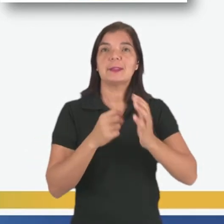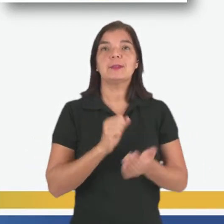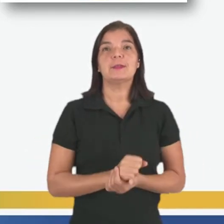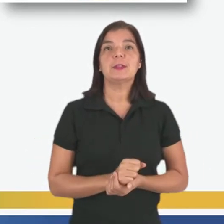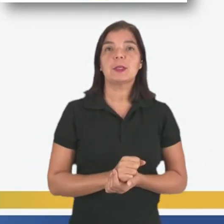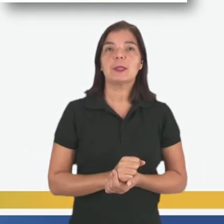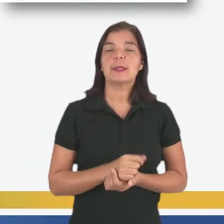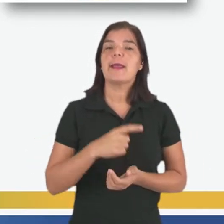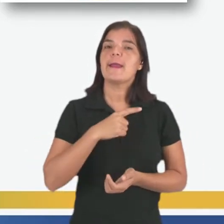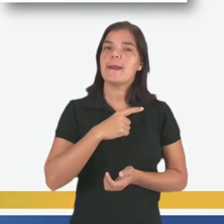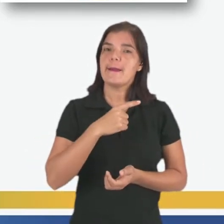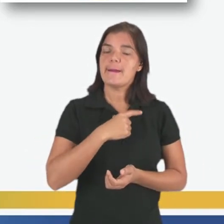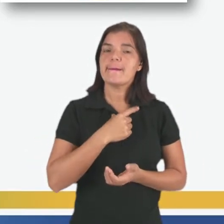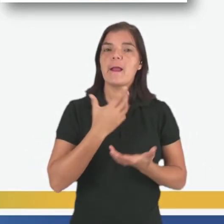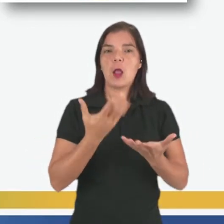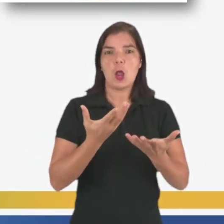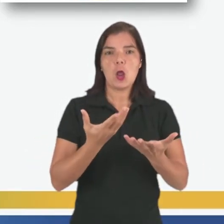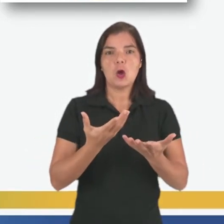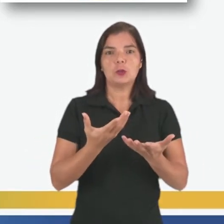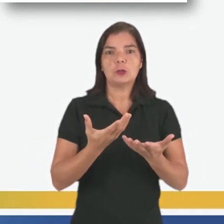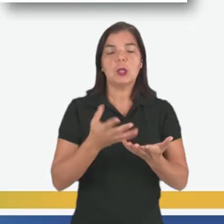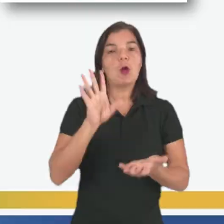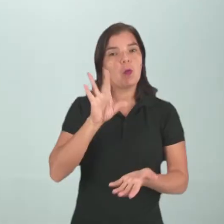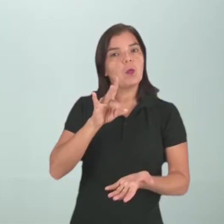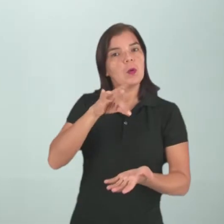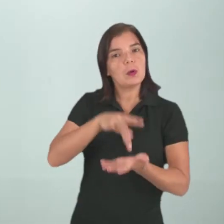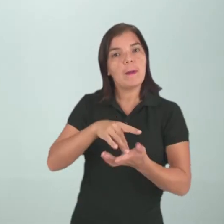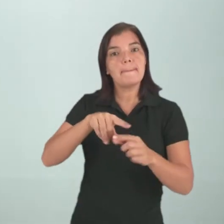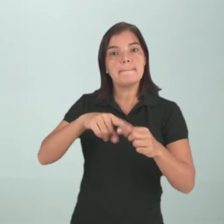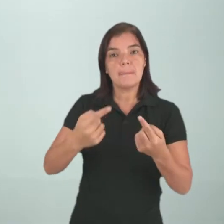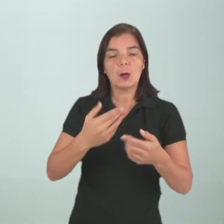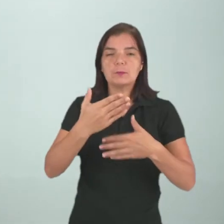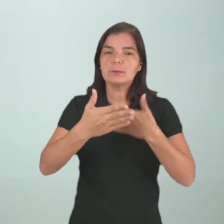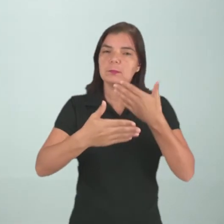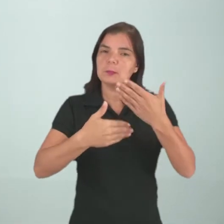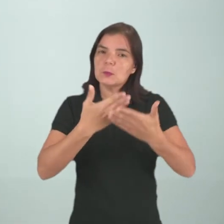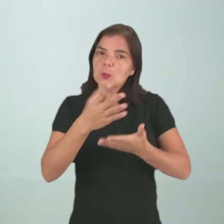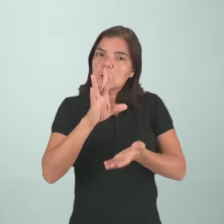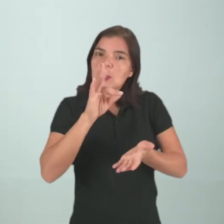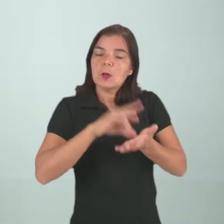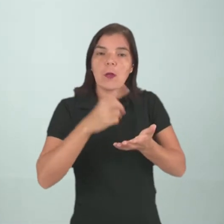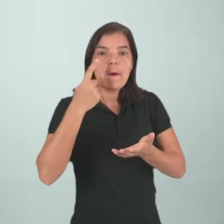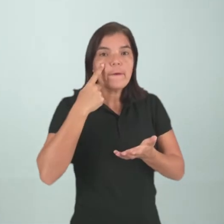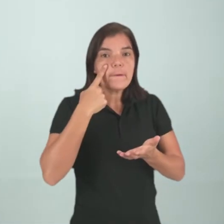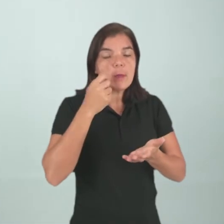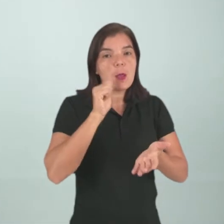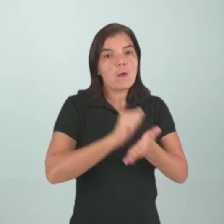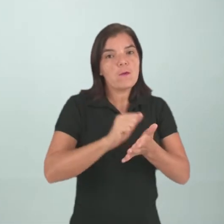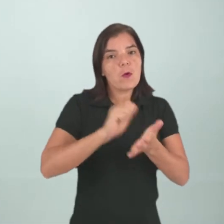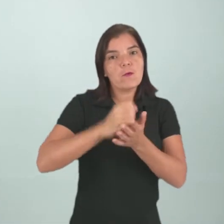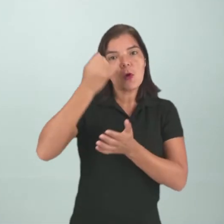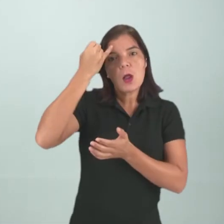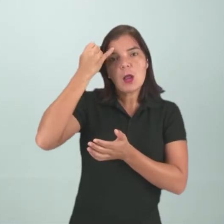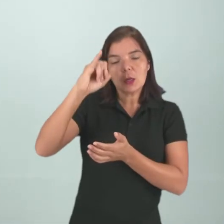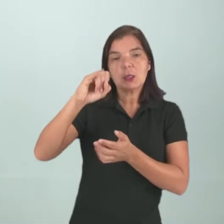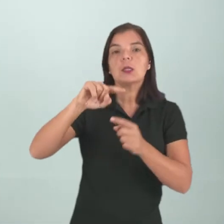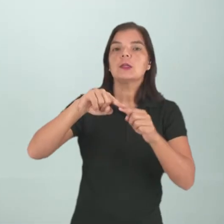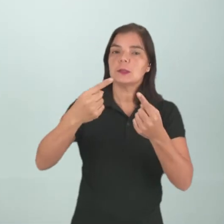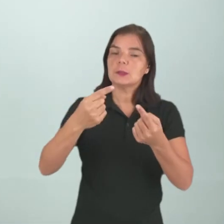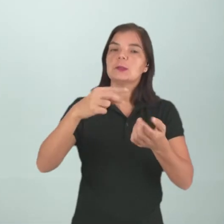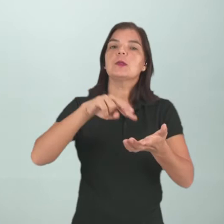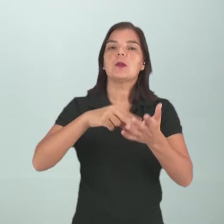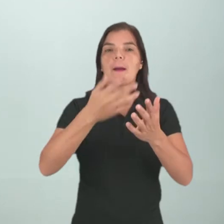Isso significa que eu tenho uma realidade e aí a partir daquela realidade eu vou recriar. E isso